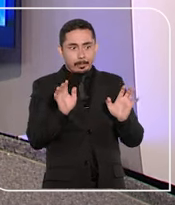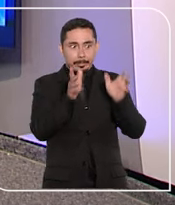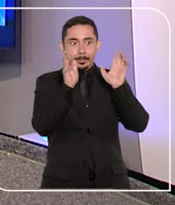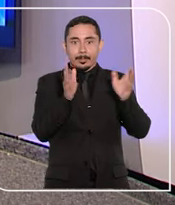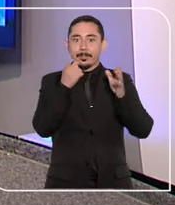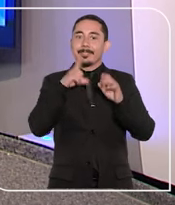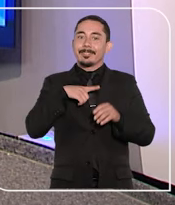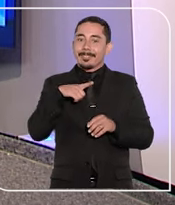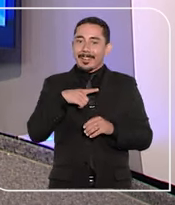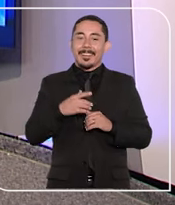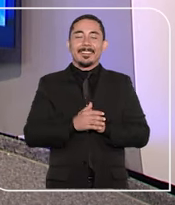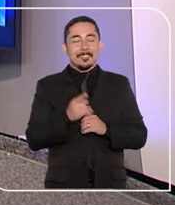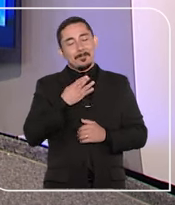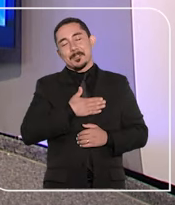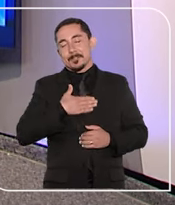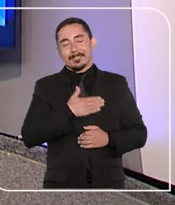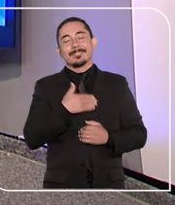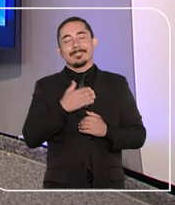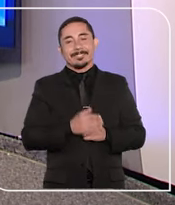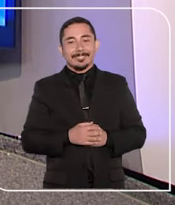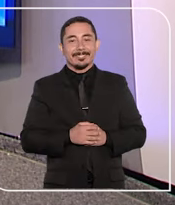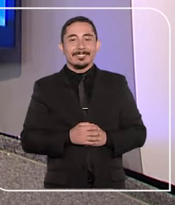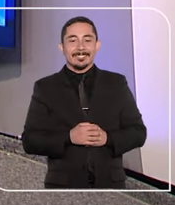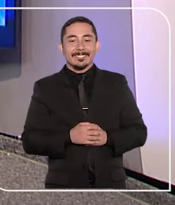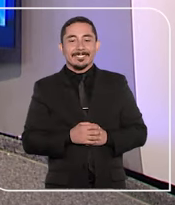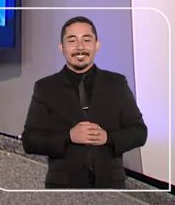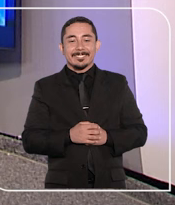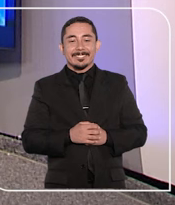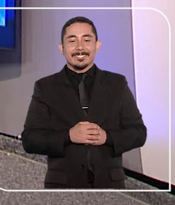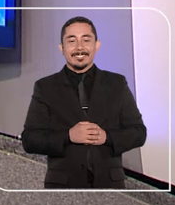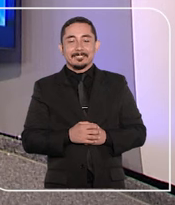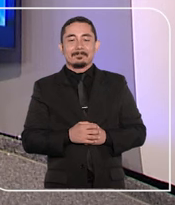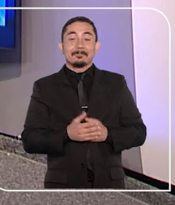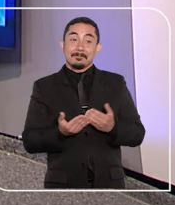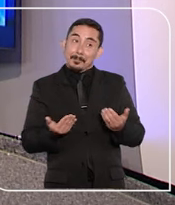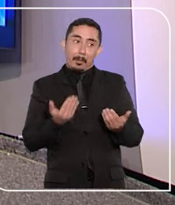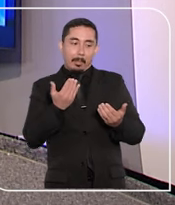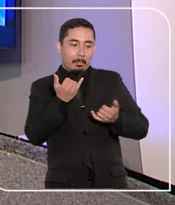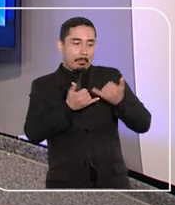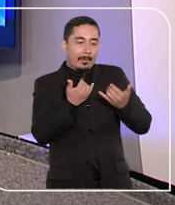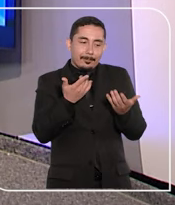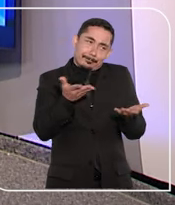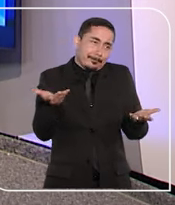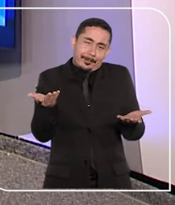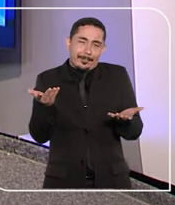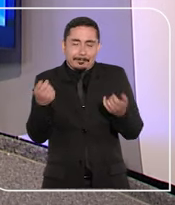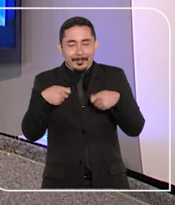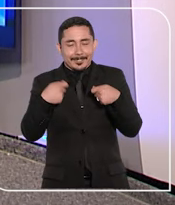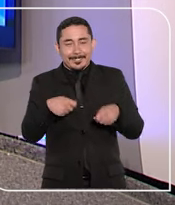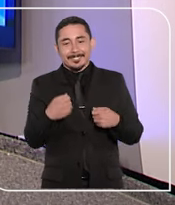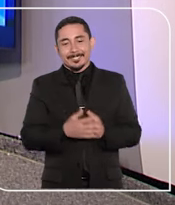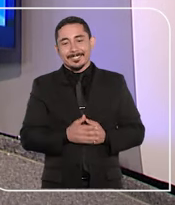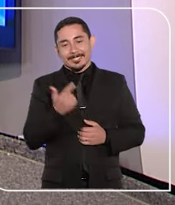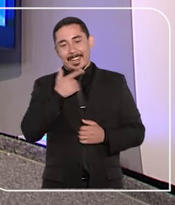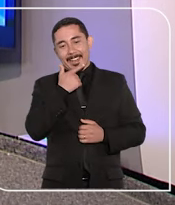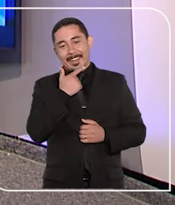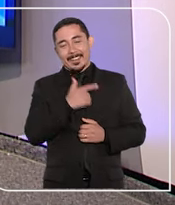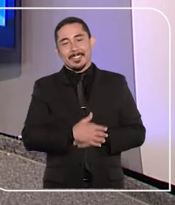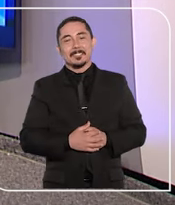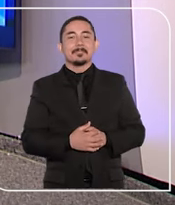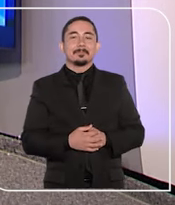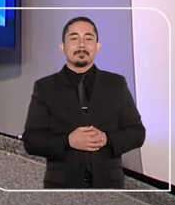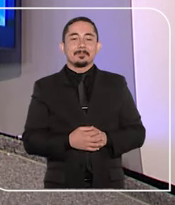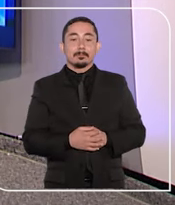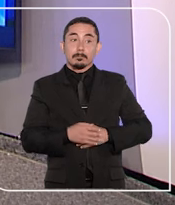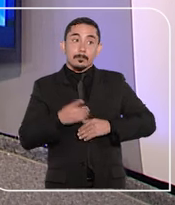Mas é assim que eu gosto. Né? Então, senão não tem graça. Obrigado, obrigado de novo. Deu para sentir,